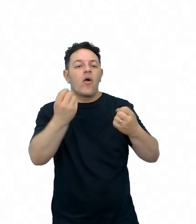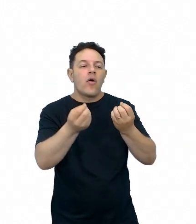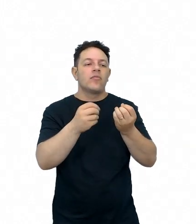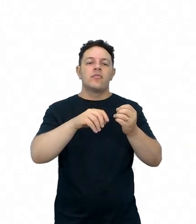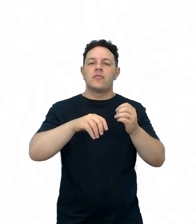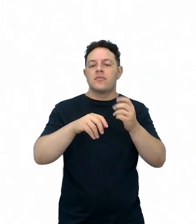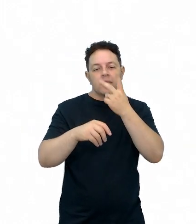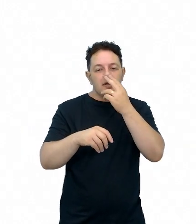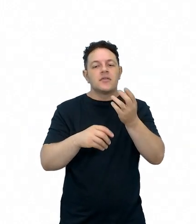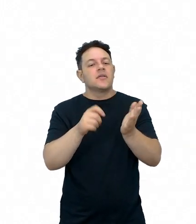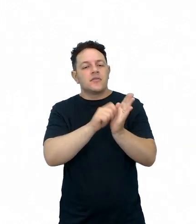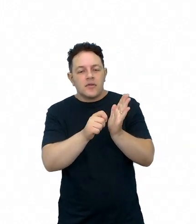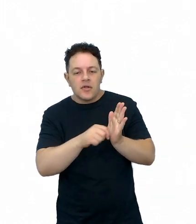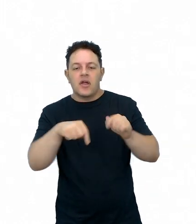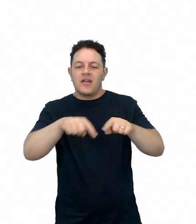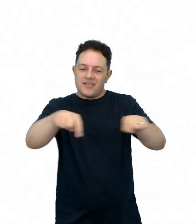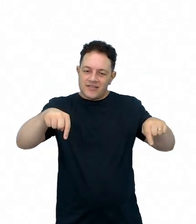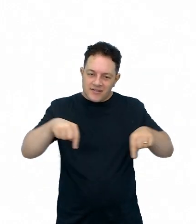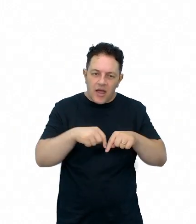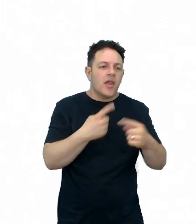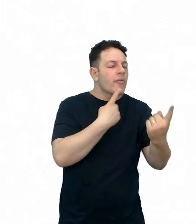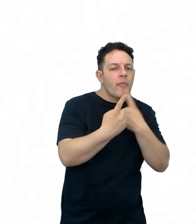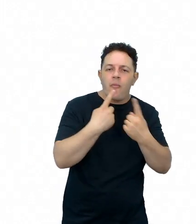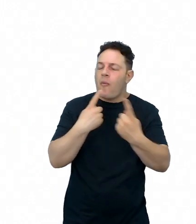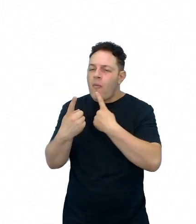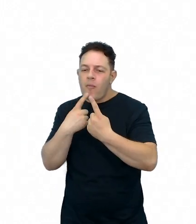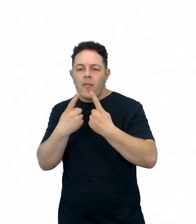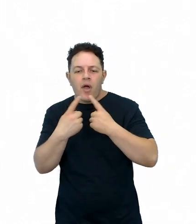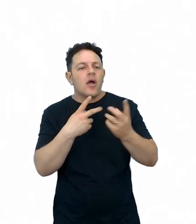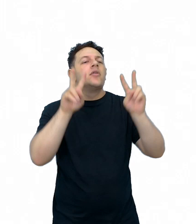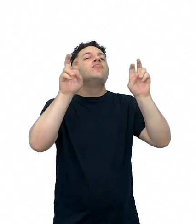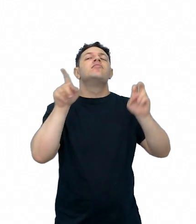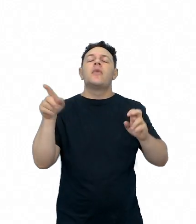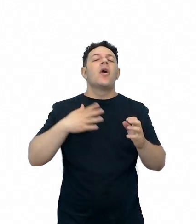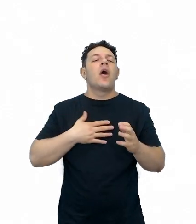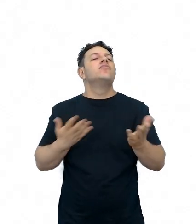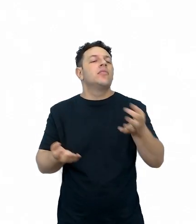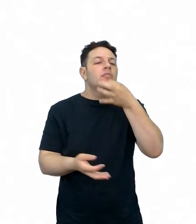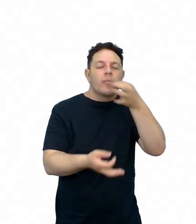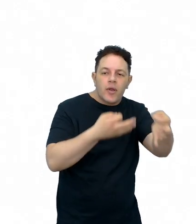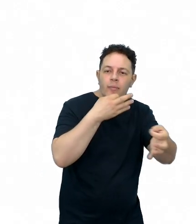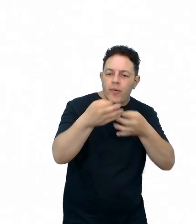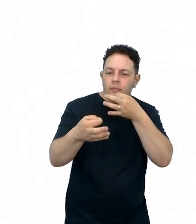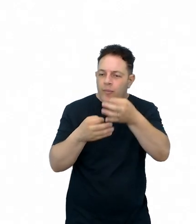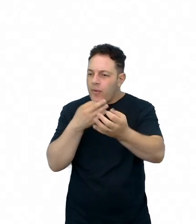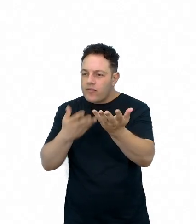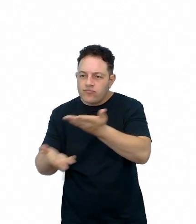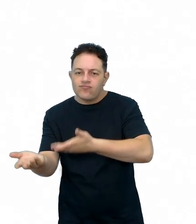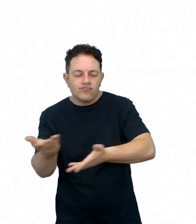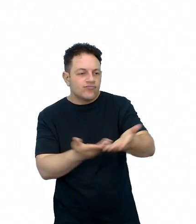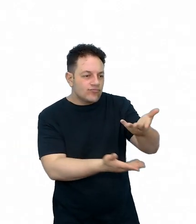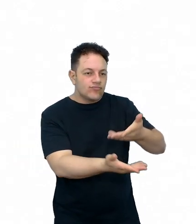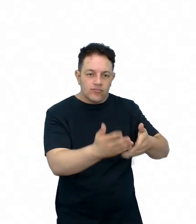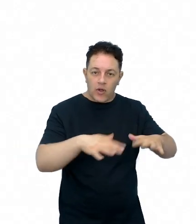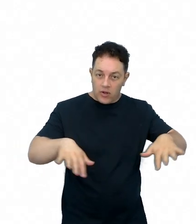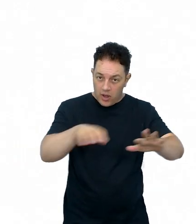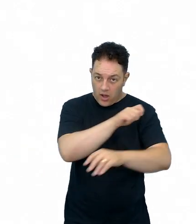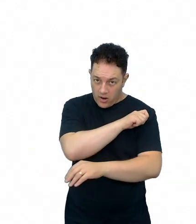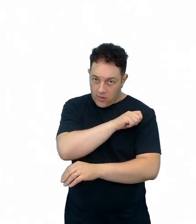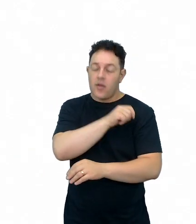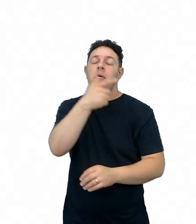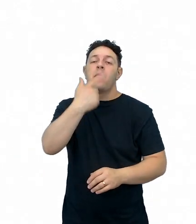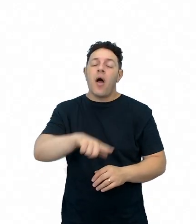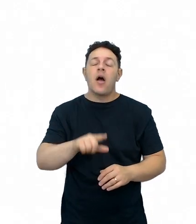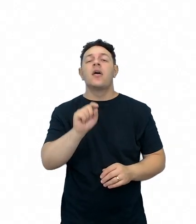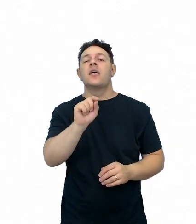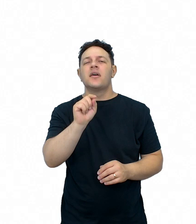em plenária na sala de aula, discutir com eles aquele tema gerador, né, que vai gerar o projeto. Eu tenho que